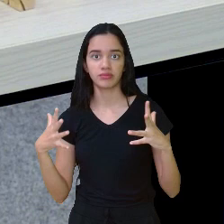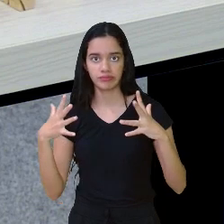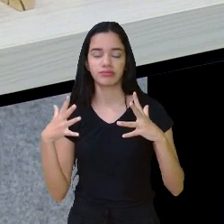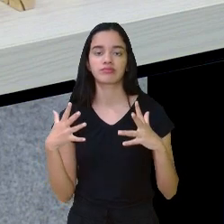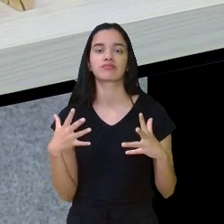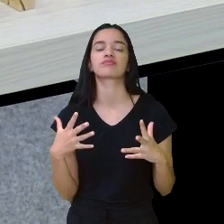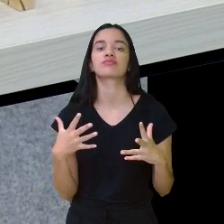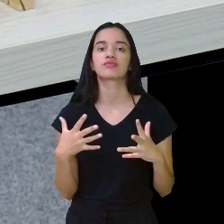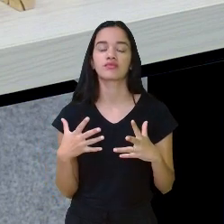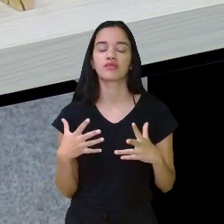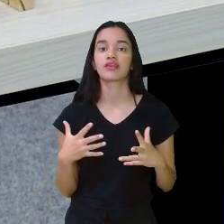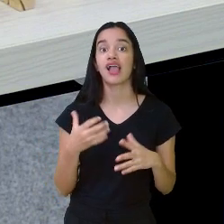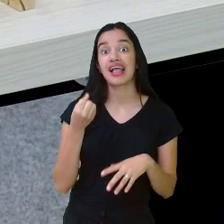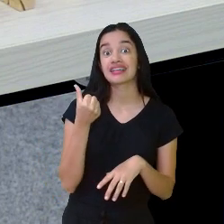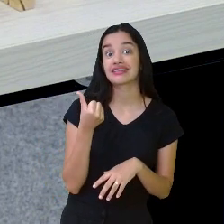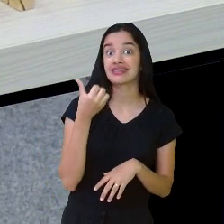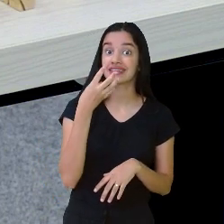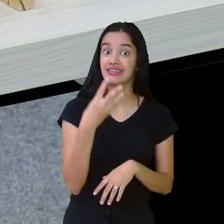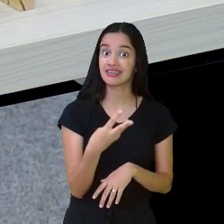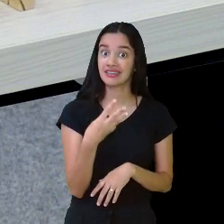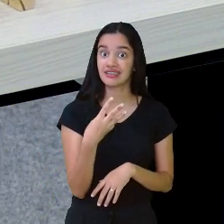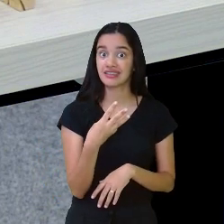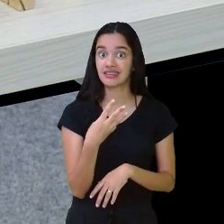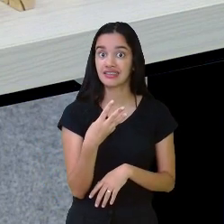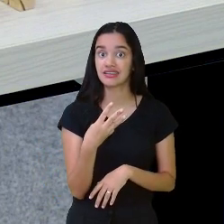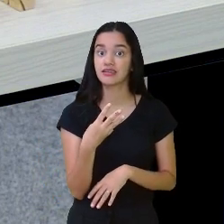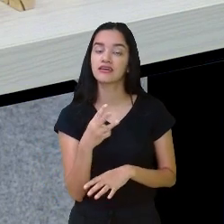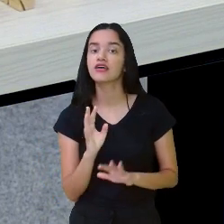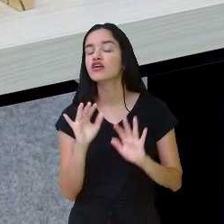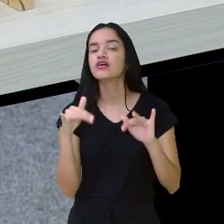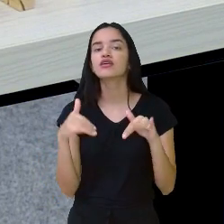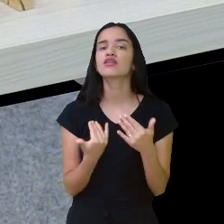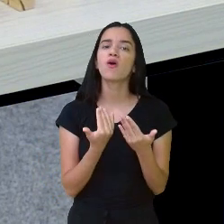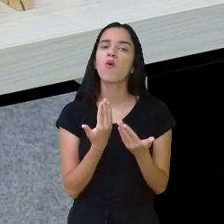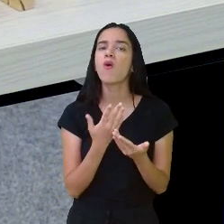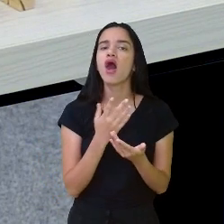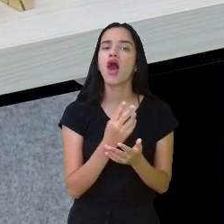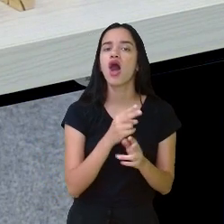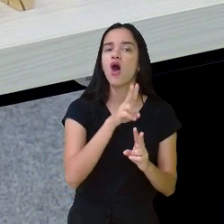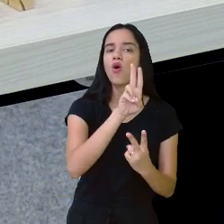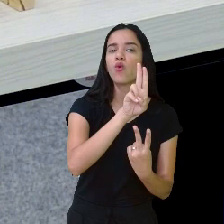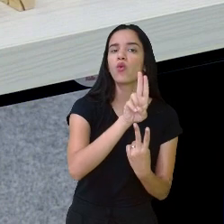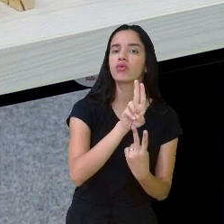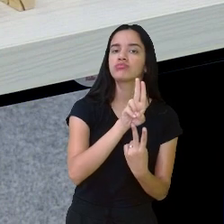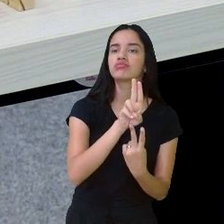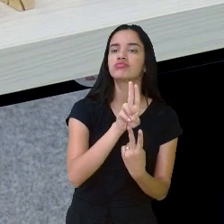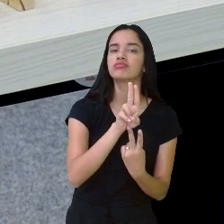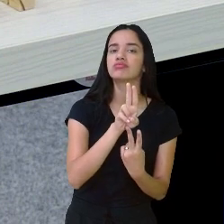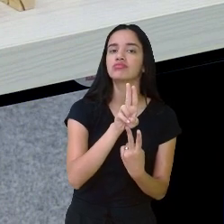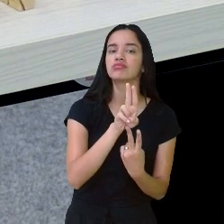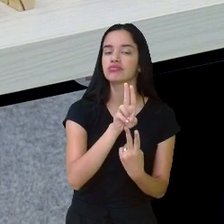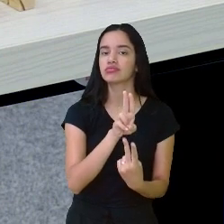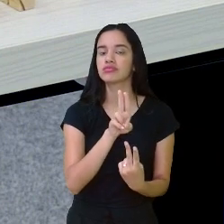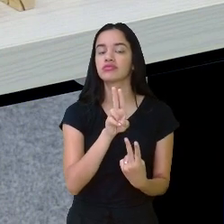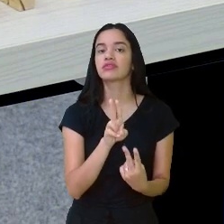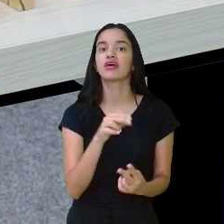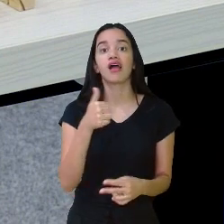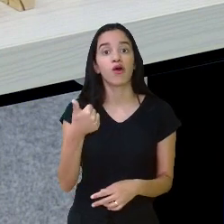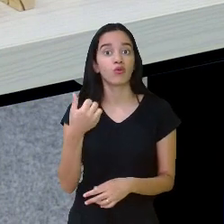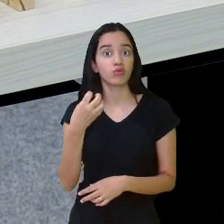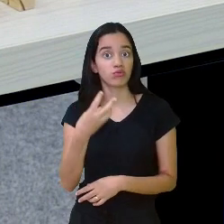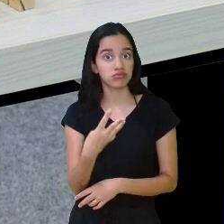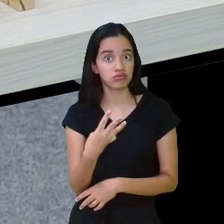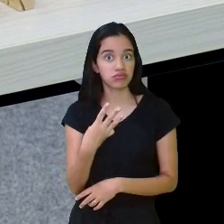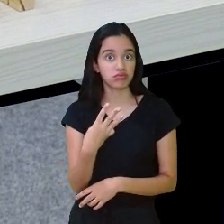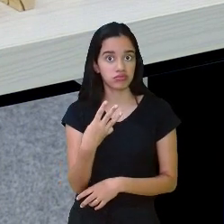balões estouraram. 13. Então, quem é a unidade? Quem é a dezena? O 13 é a